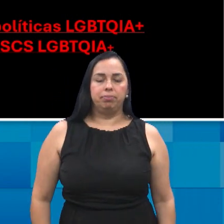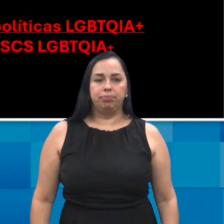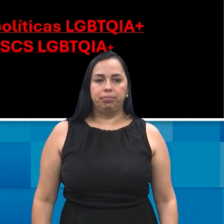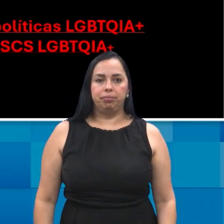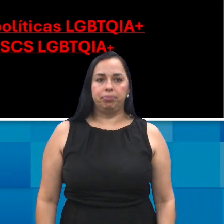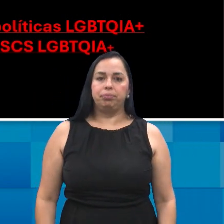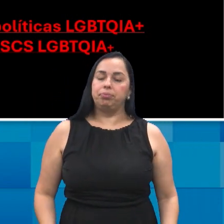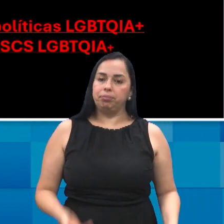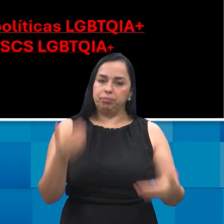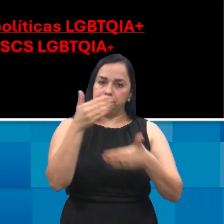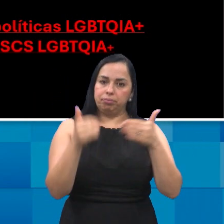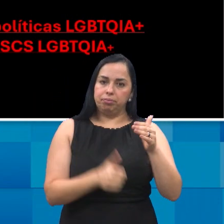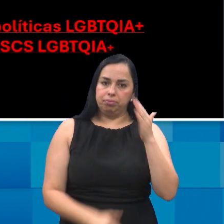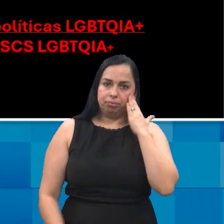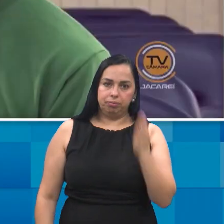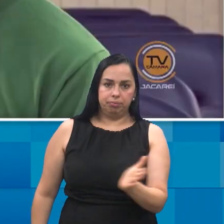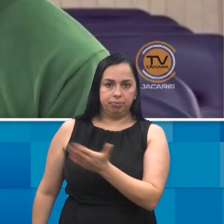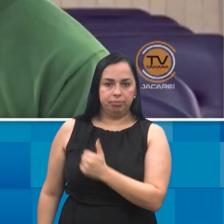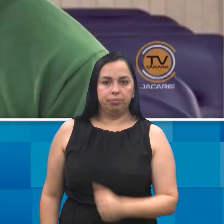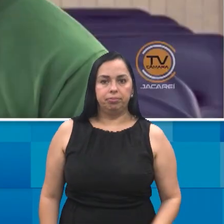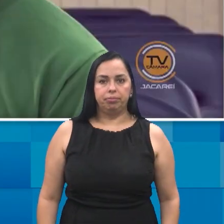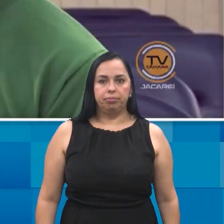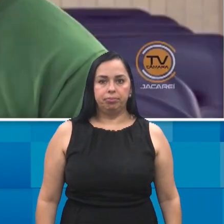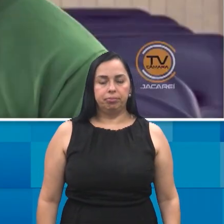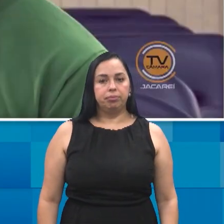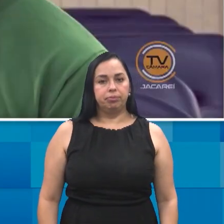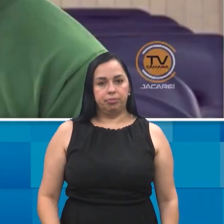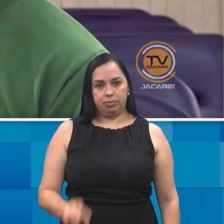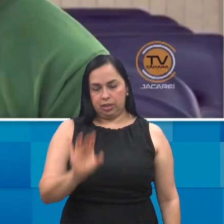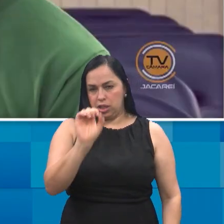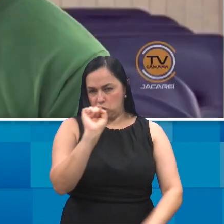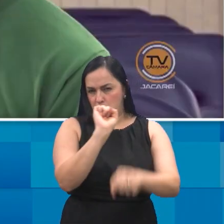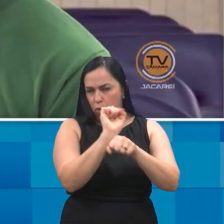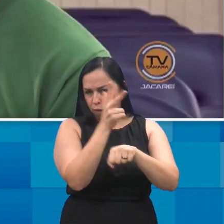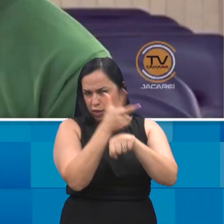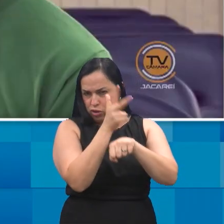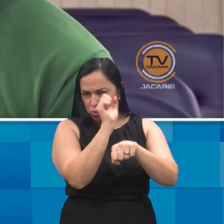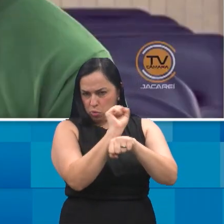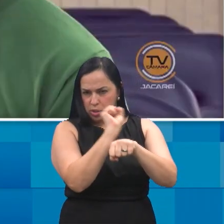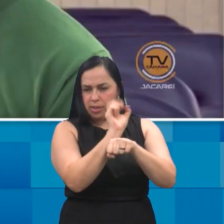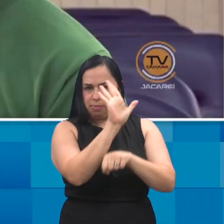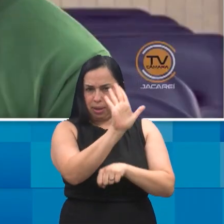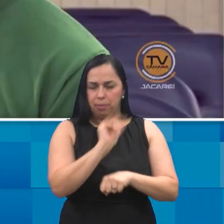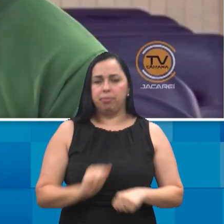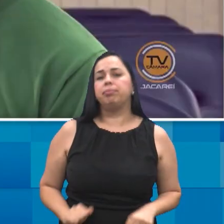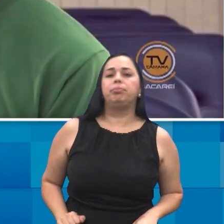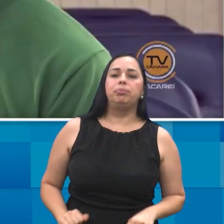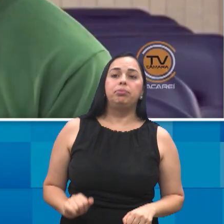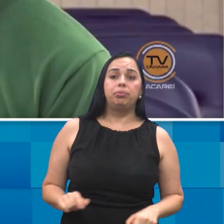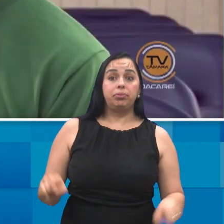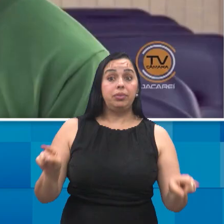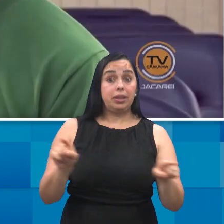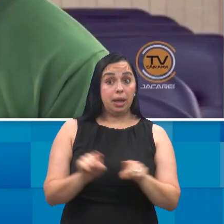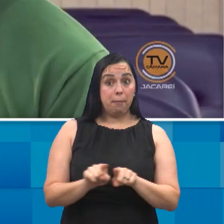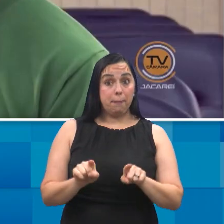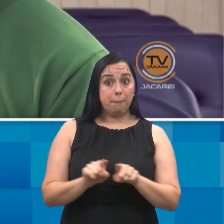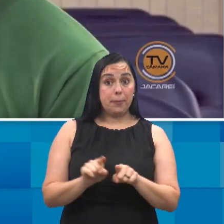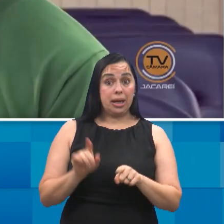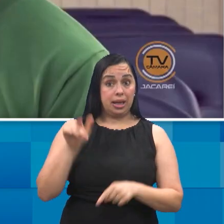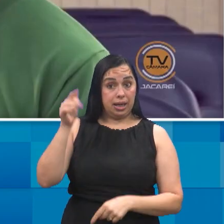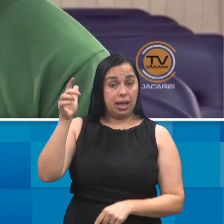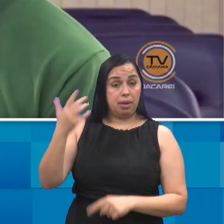Pode passar para o próximo, por favor? Só segura um pouco o vídeo antes de executar. Também foi apresentado um vídeo